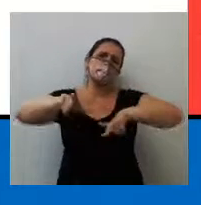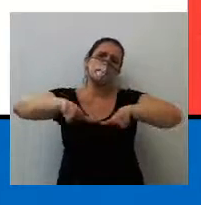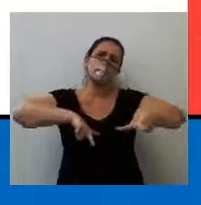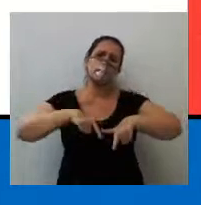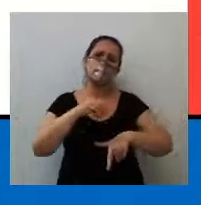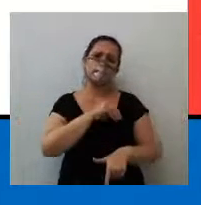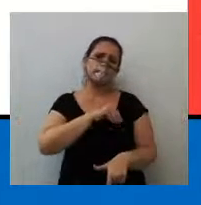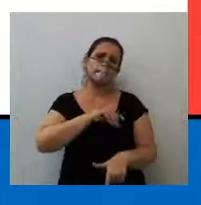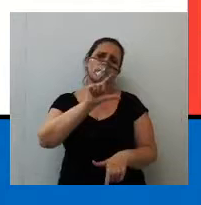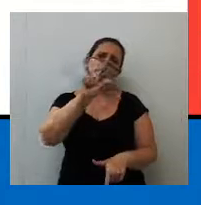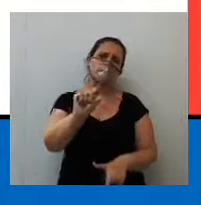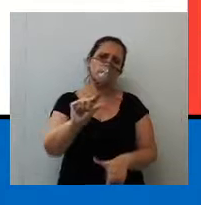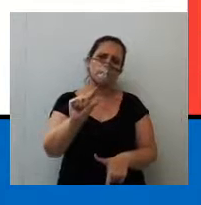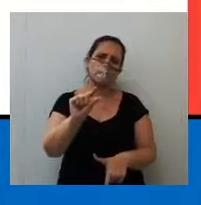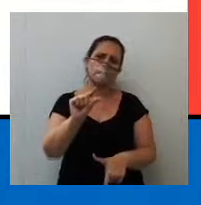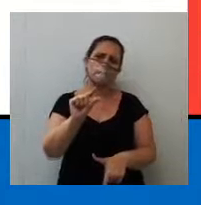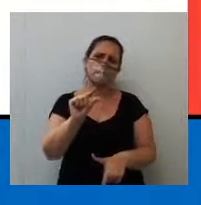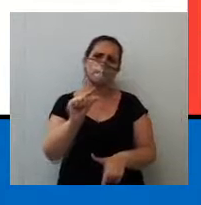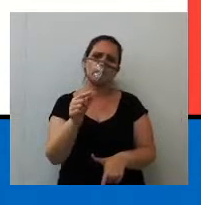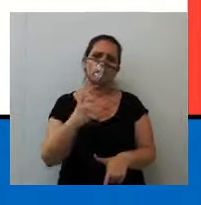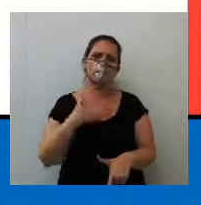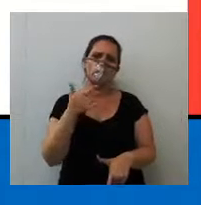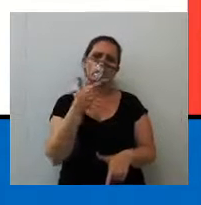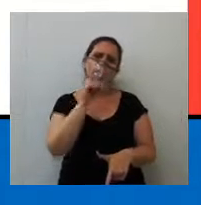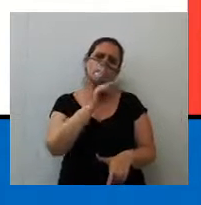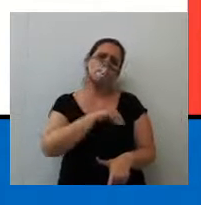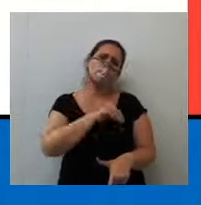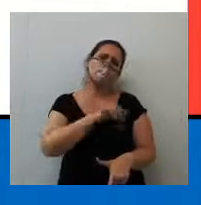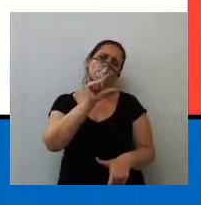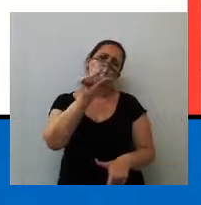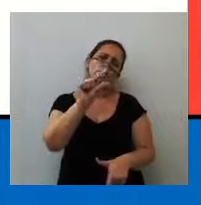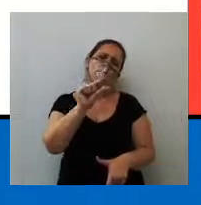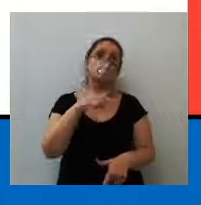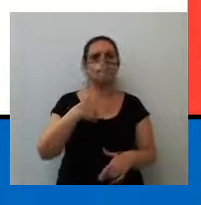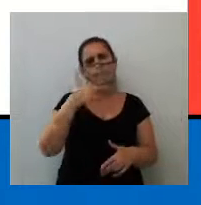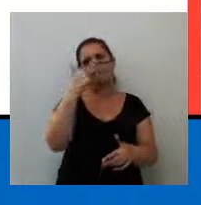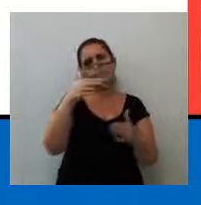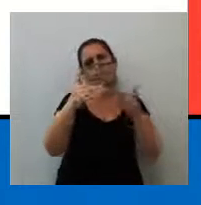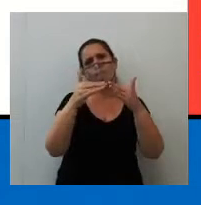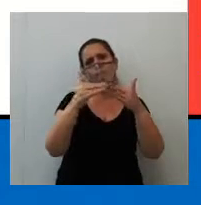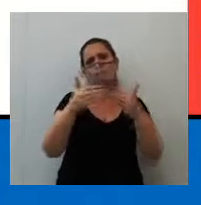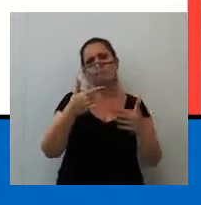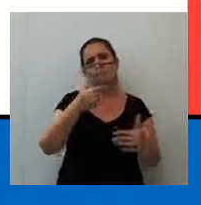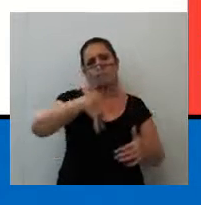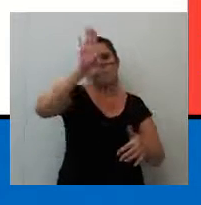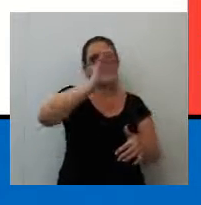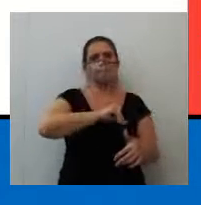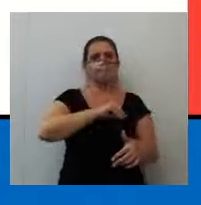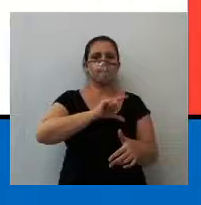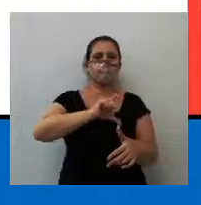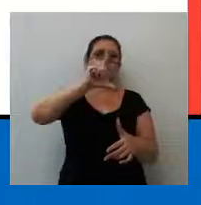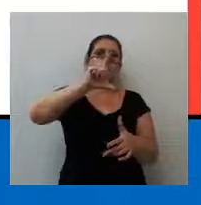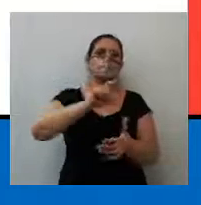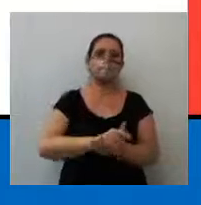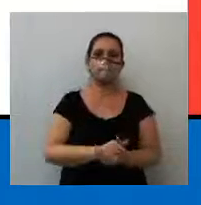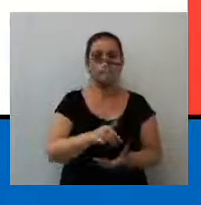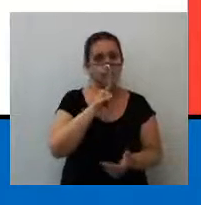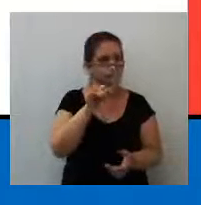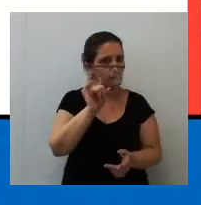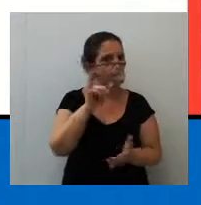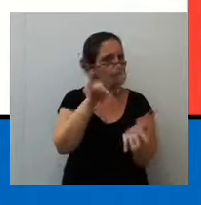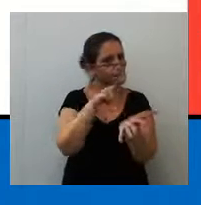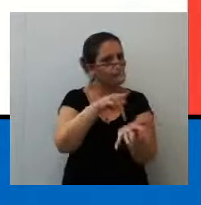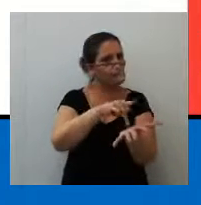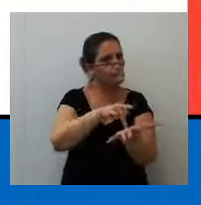eu ganho pouco olha lá ó advérbio e eu também ameaça olívia nem mais viu olha lá mensagens